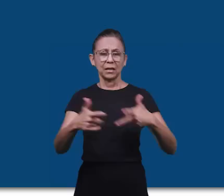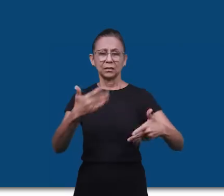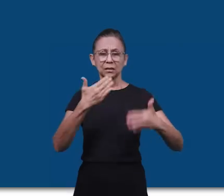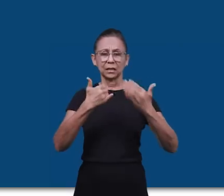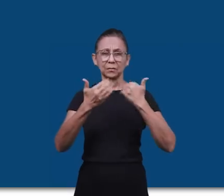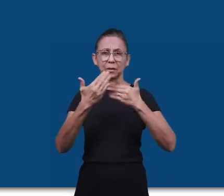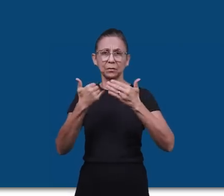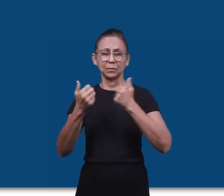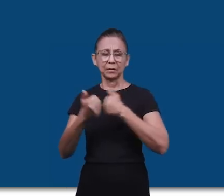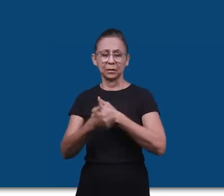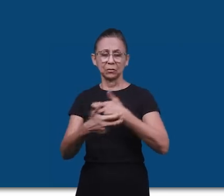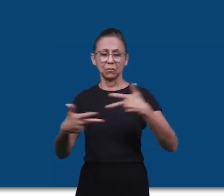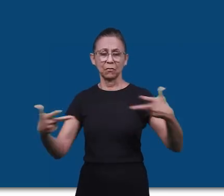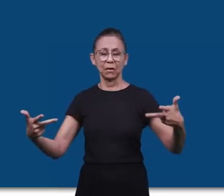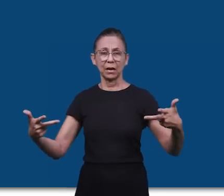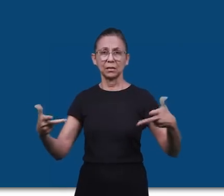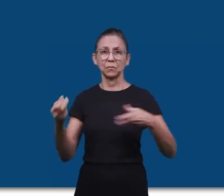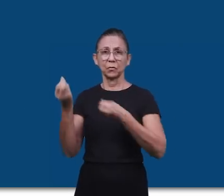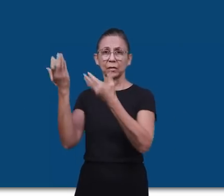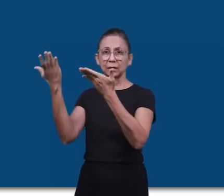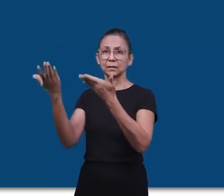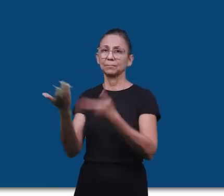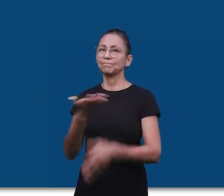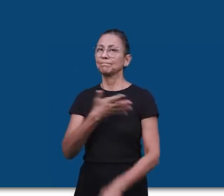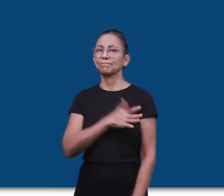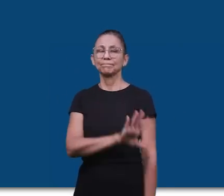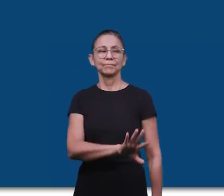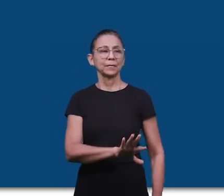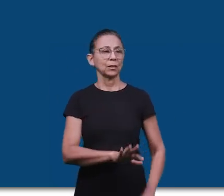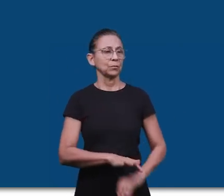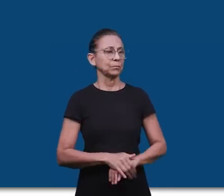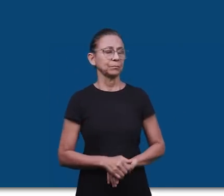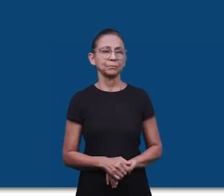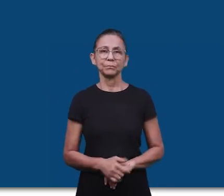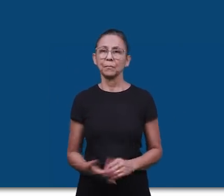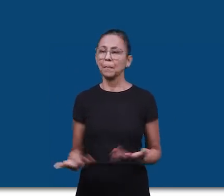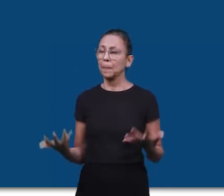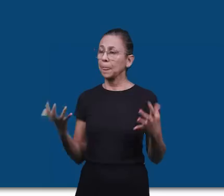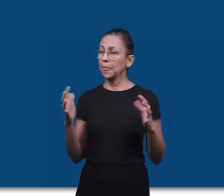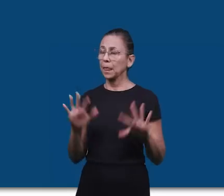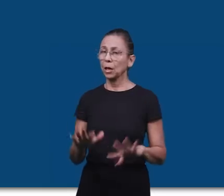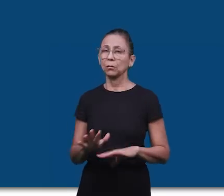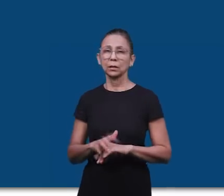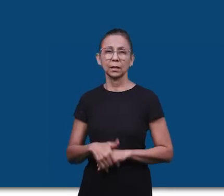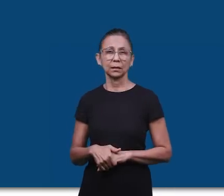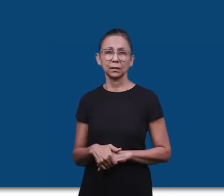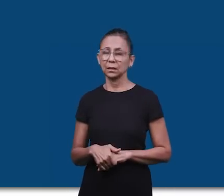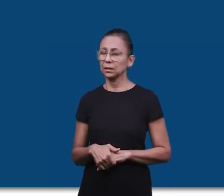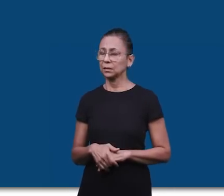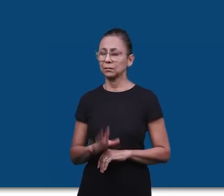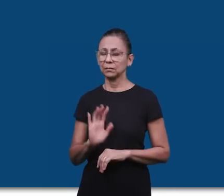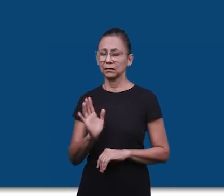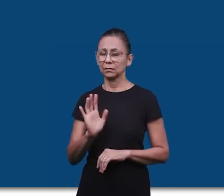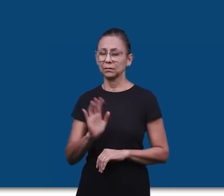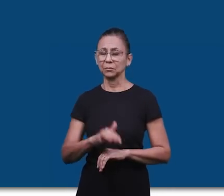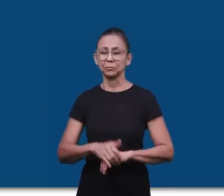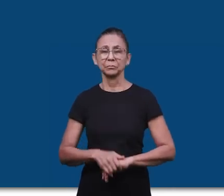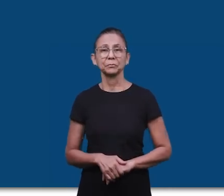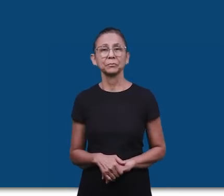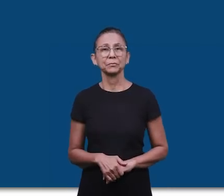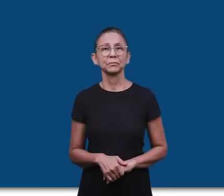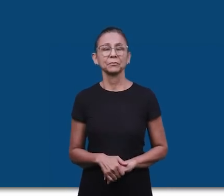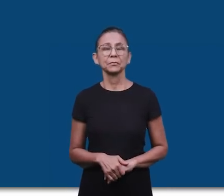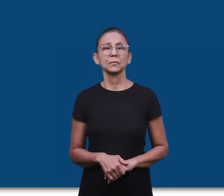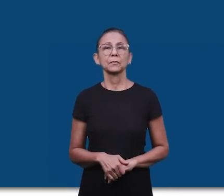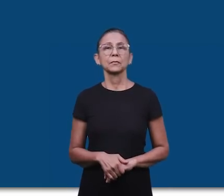manjares, previsto em Levítico capítulo 2, não me agradarei delas, nem atentarei para as ofertas